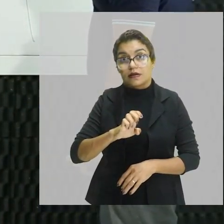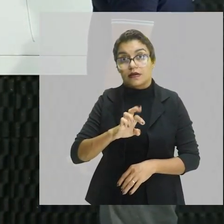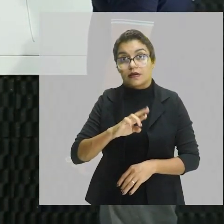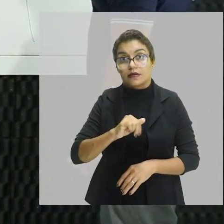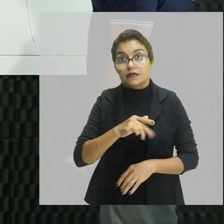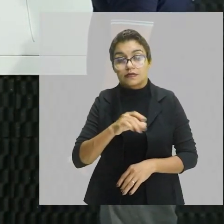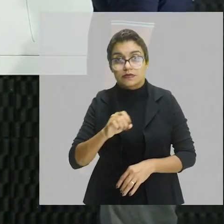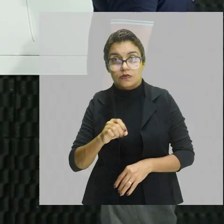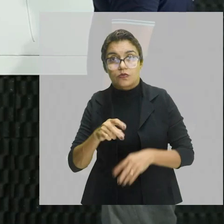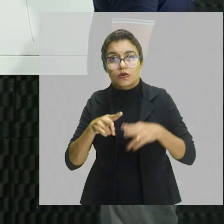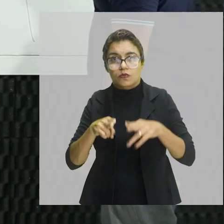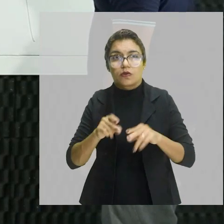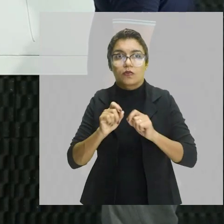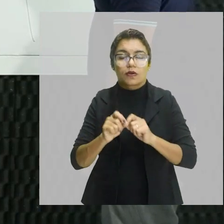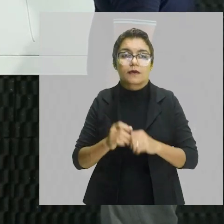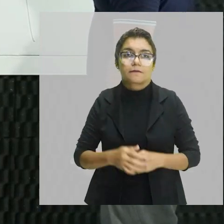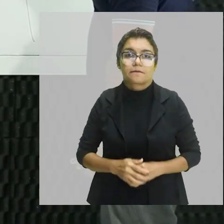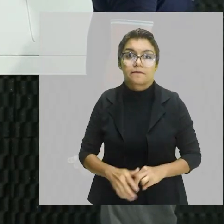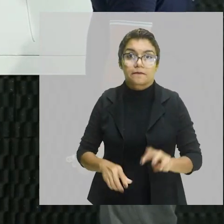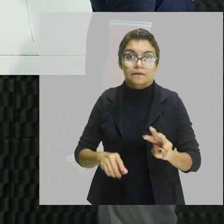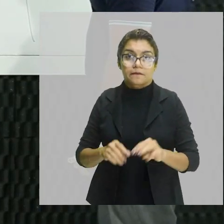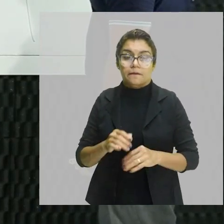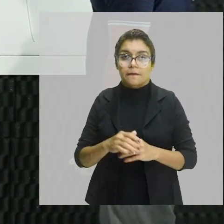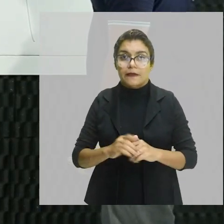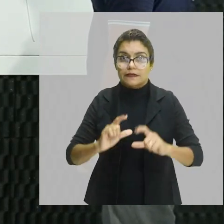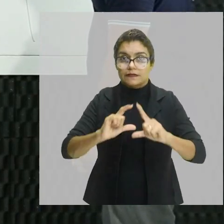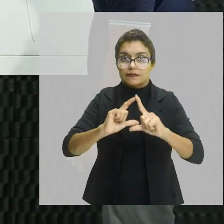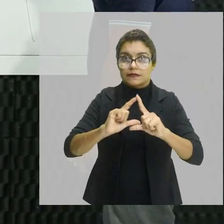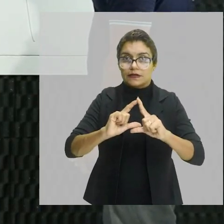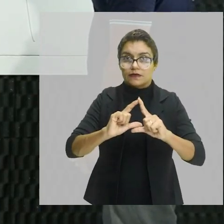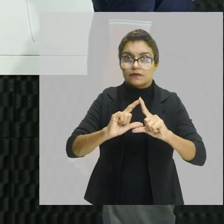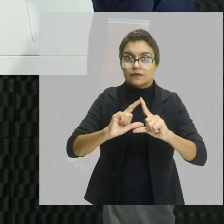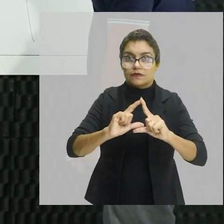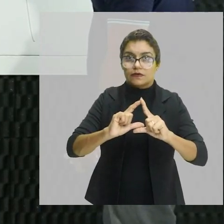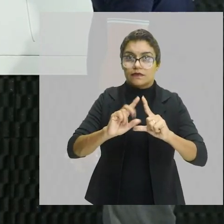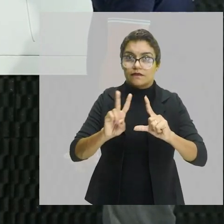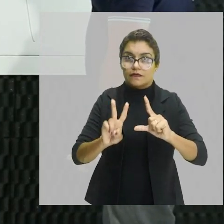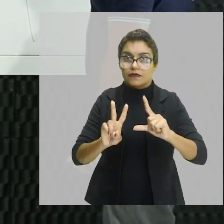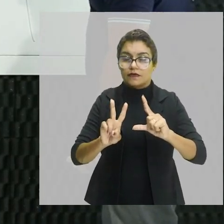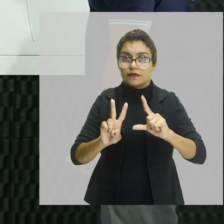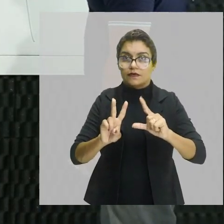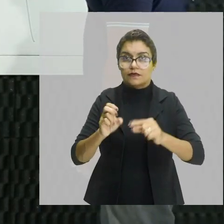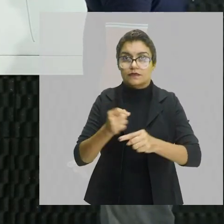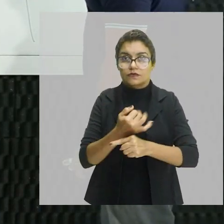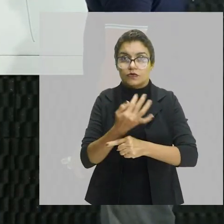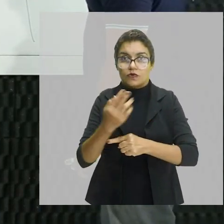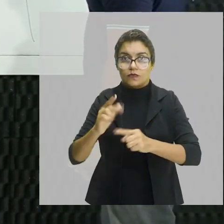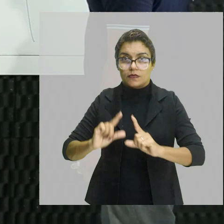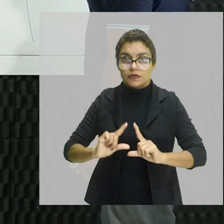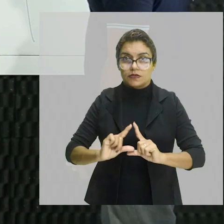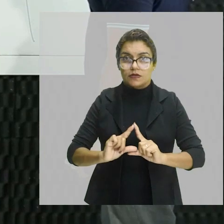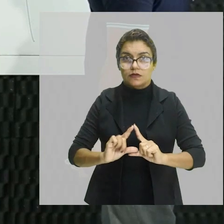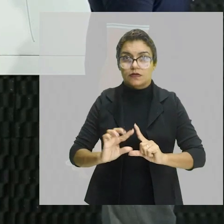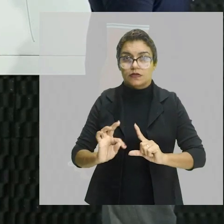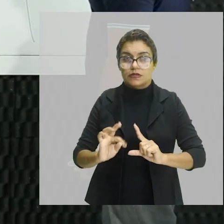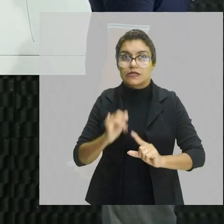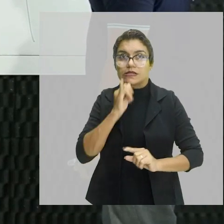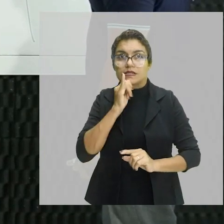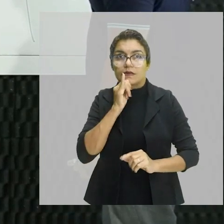é ΔV sobre ΔT. Se